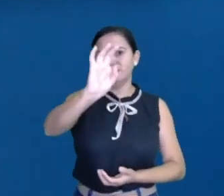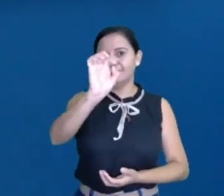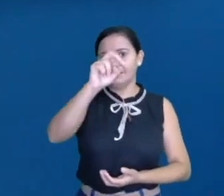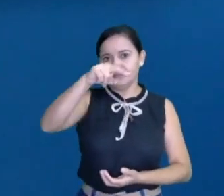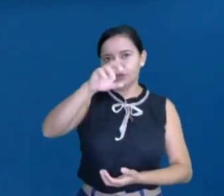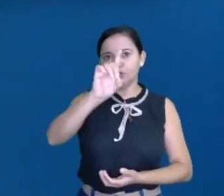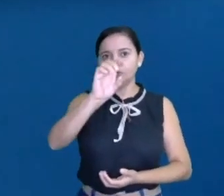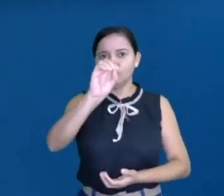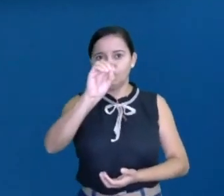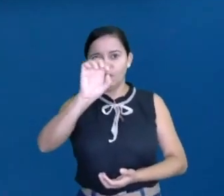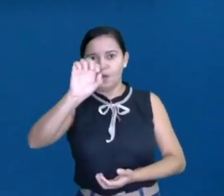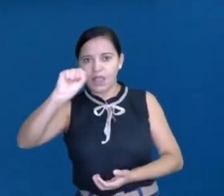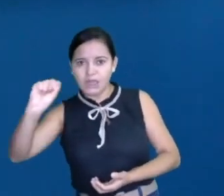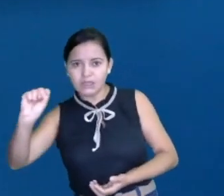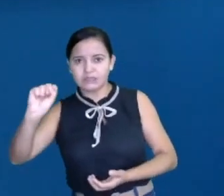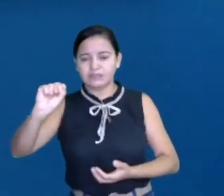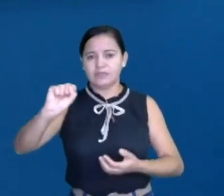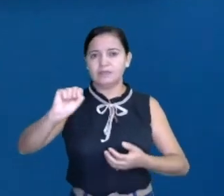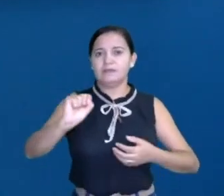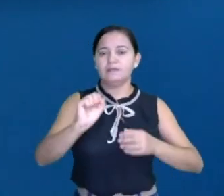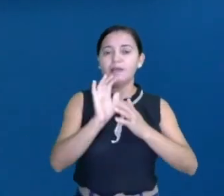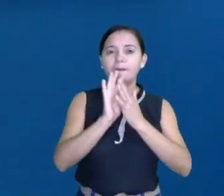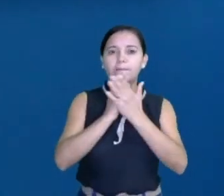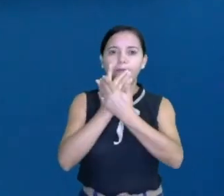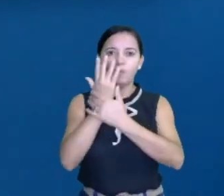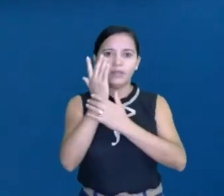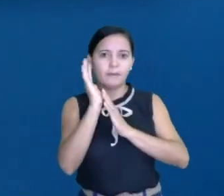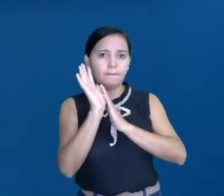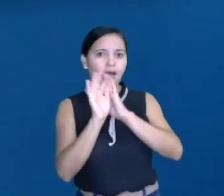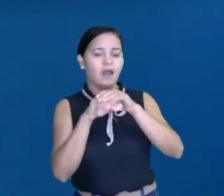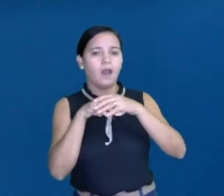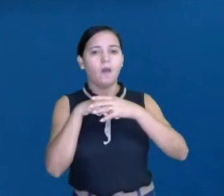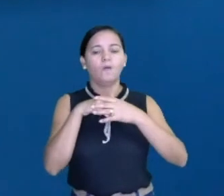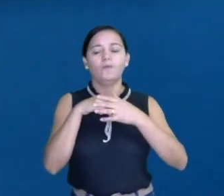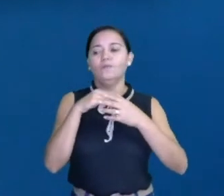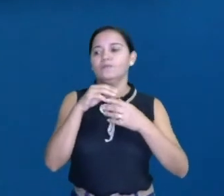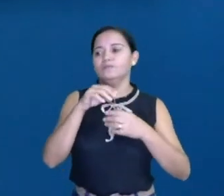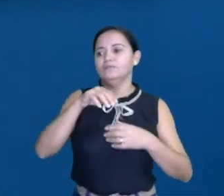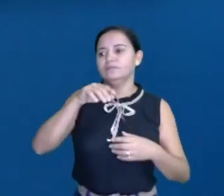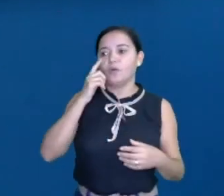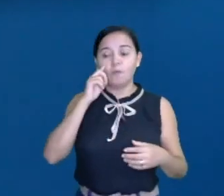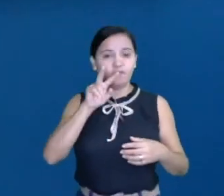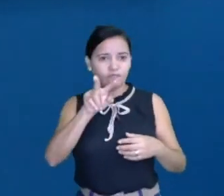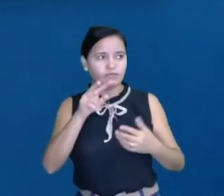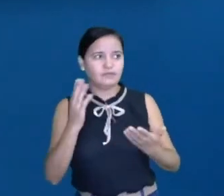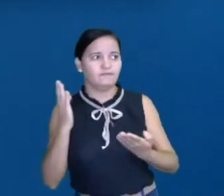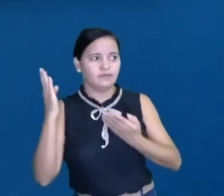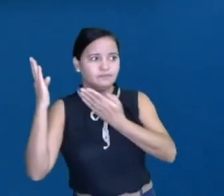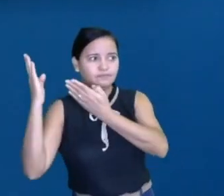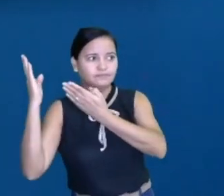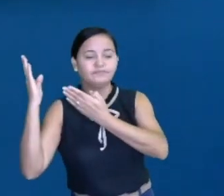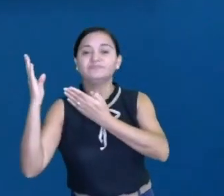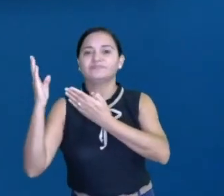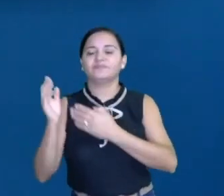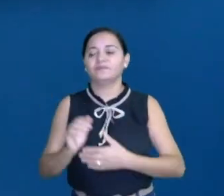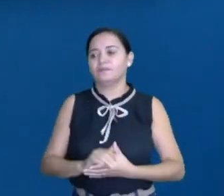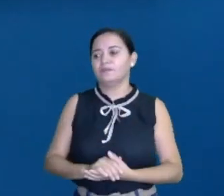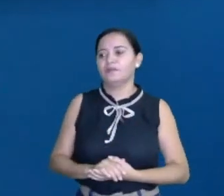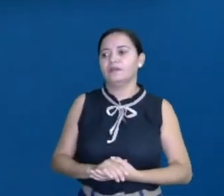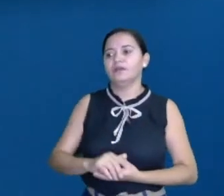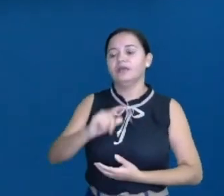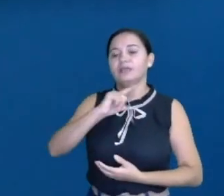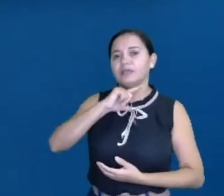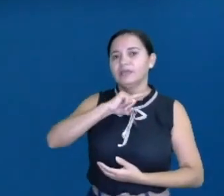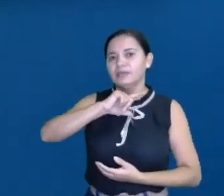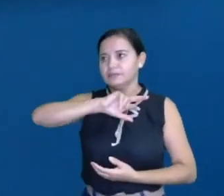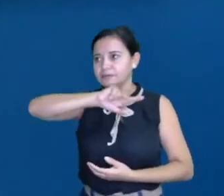da mão, atrás do nosso calcanhar, tem um tendão calcâneo, que antigamente era chamado de calcanhar de Aquiles. Temos